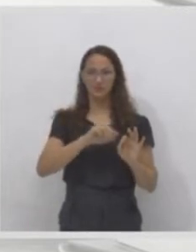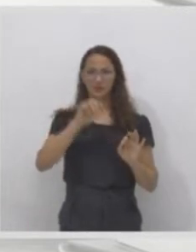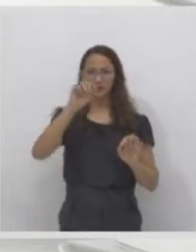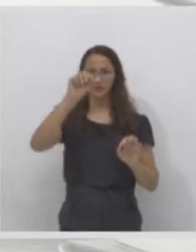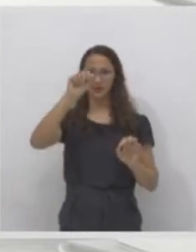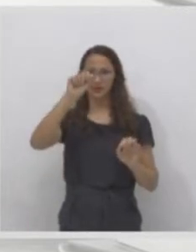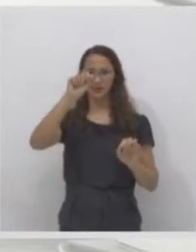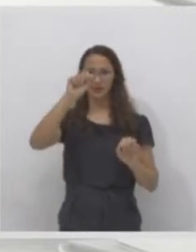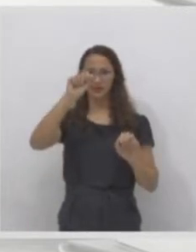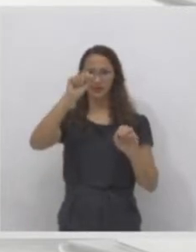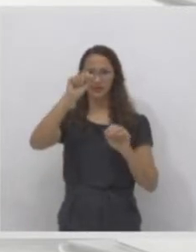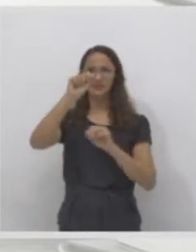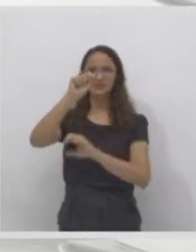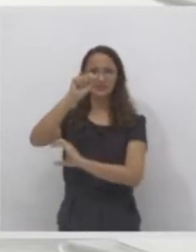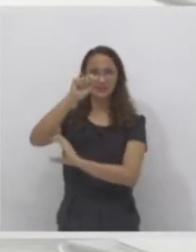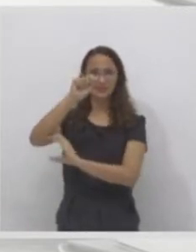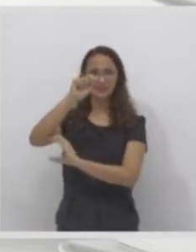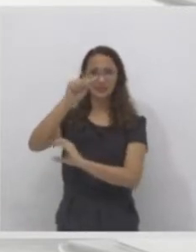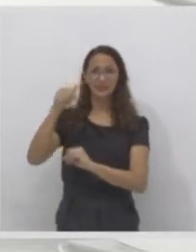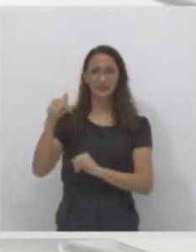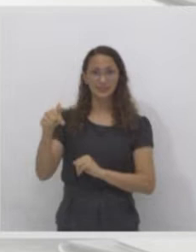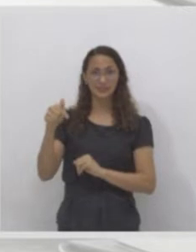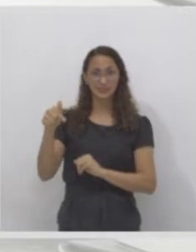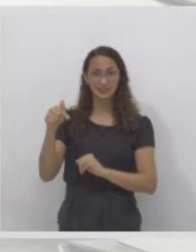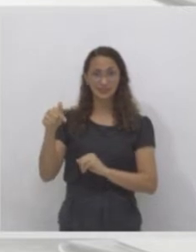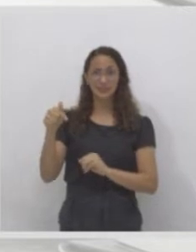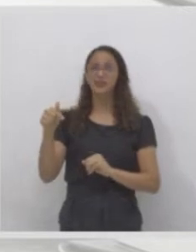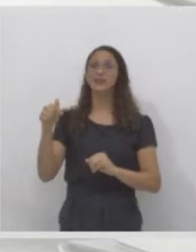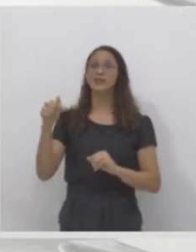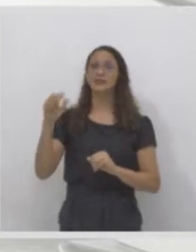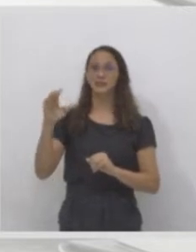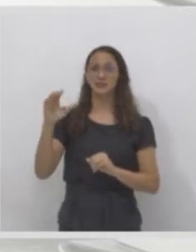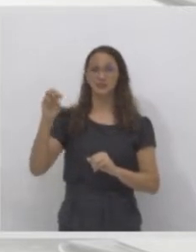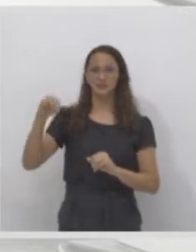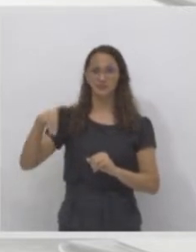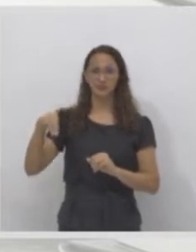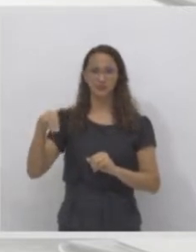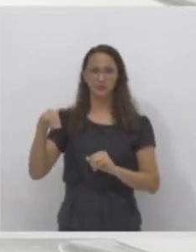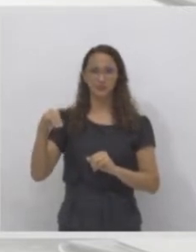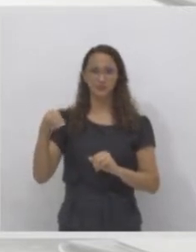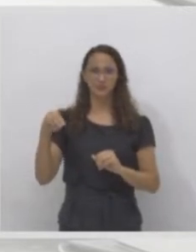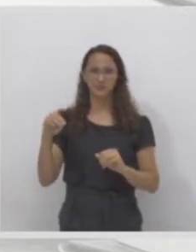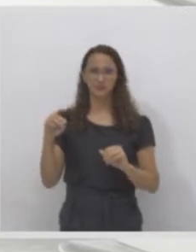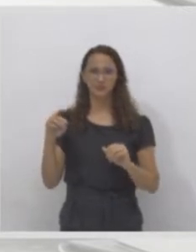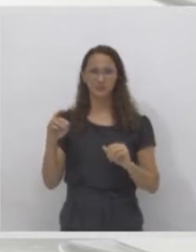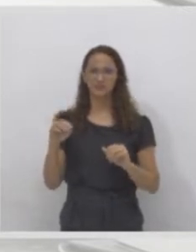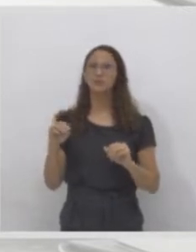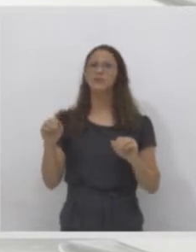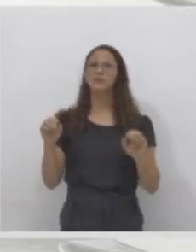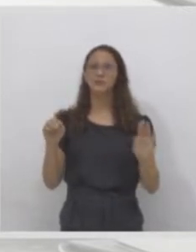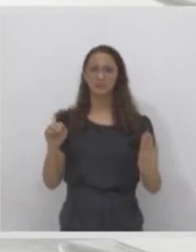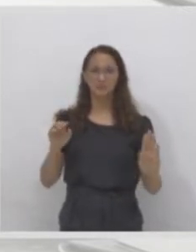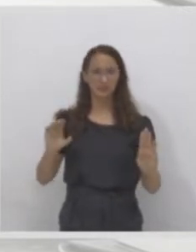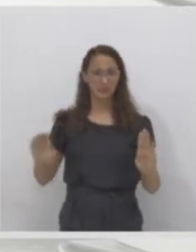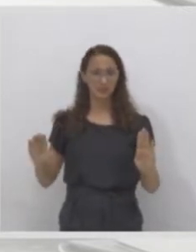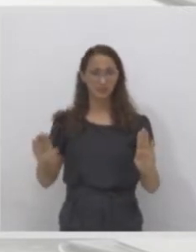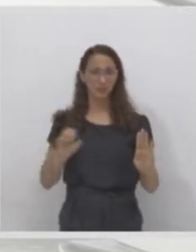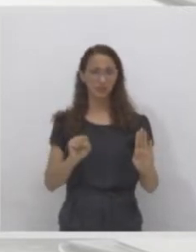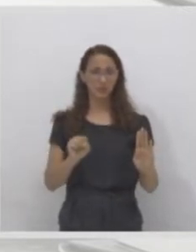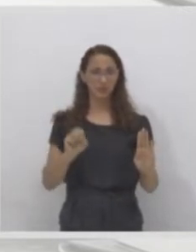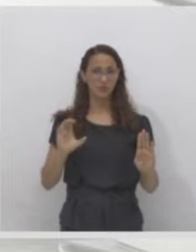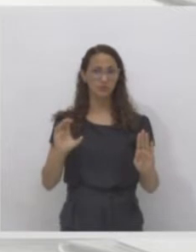medindo 7 centímetros. E eu tenho o segmento BC medindo 8